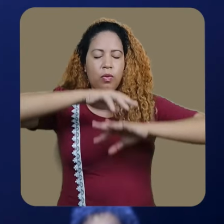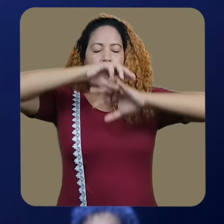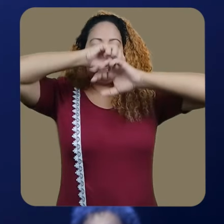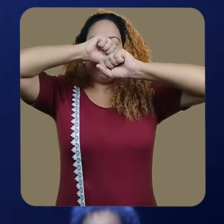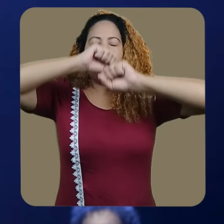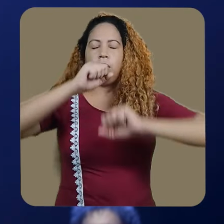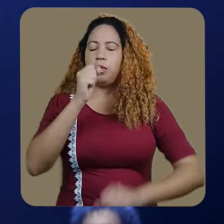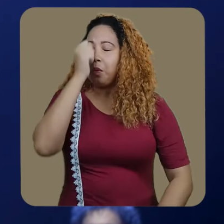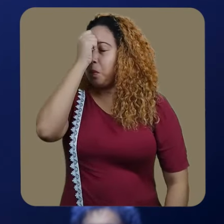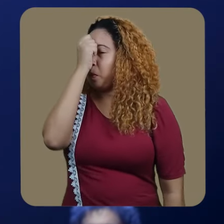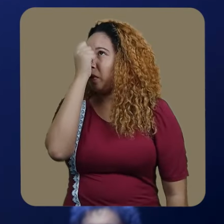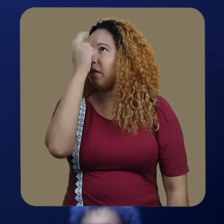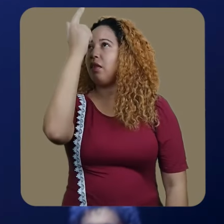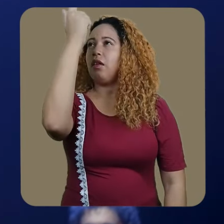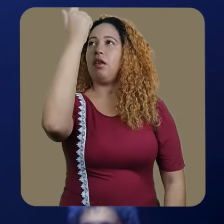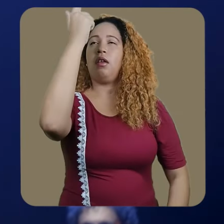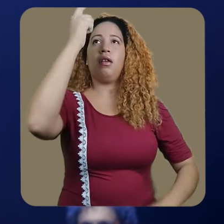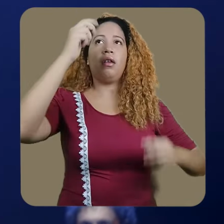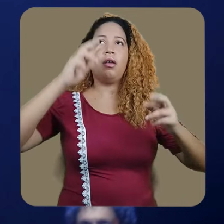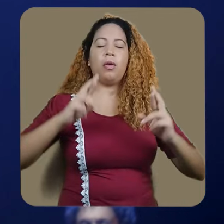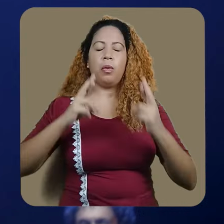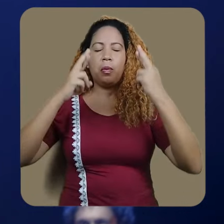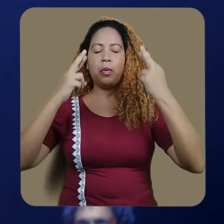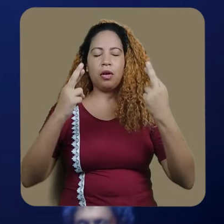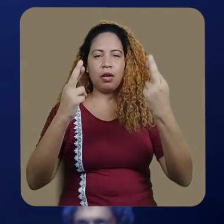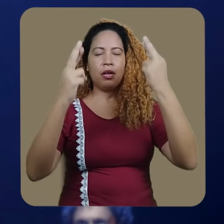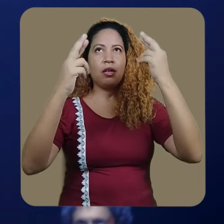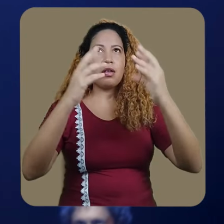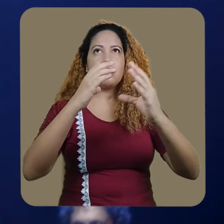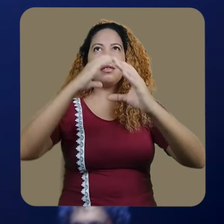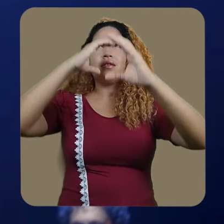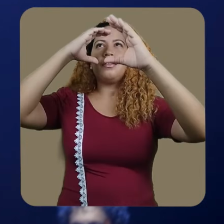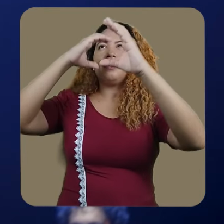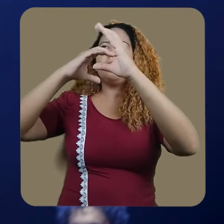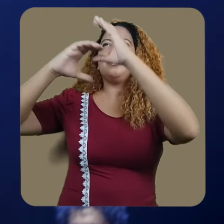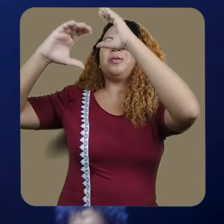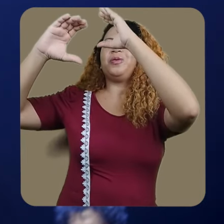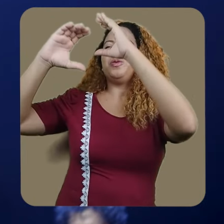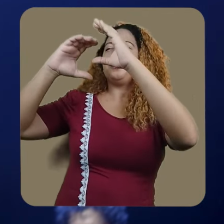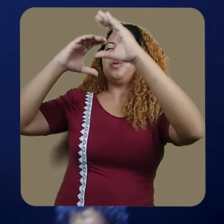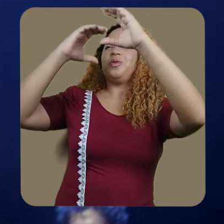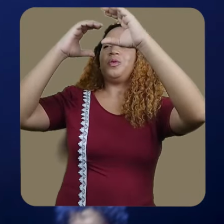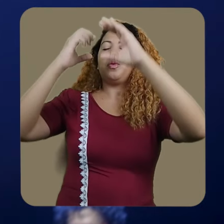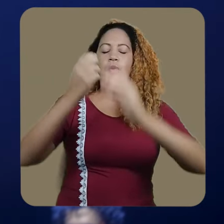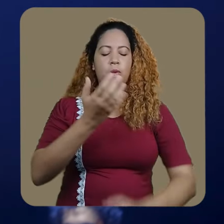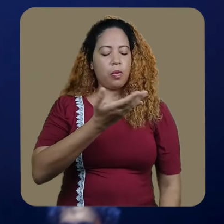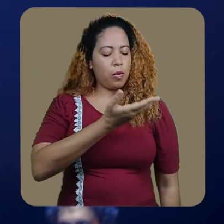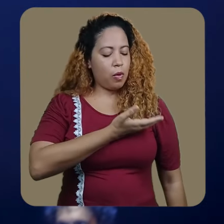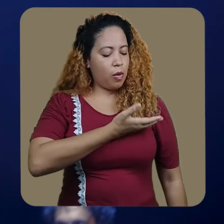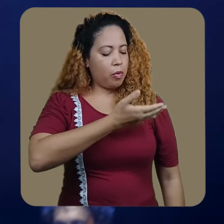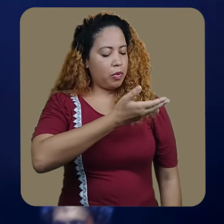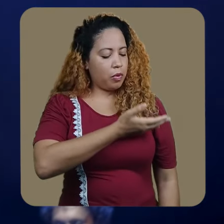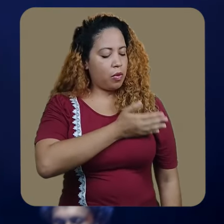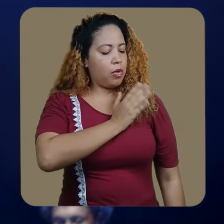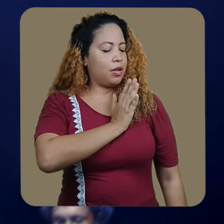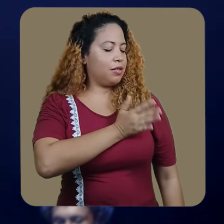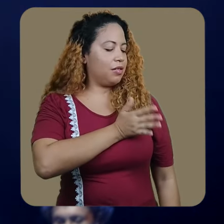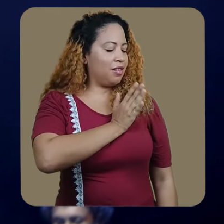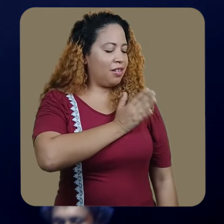fração, um sopro, uma ideia, uma canção, um